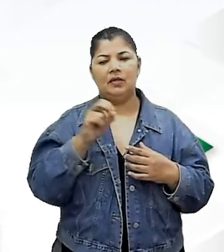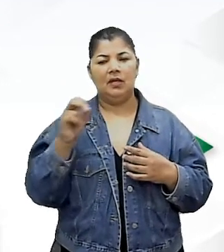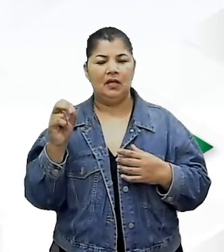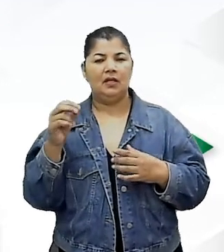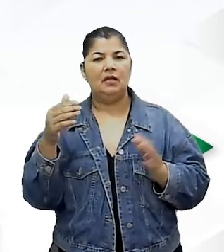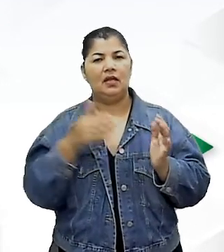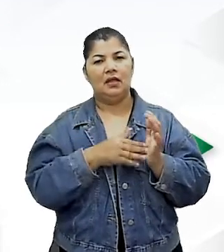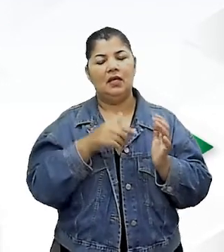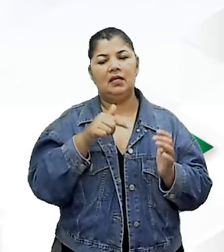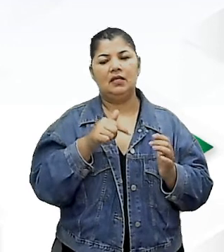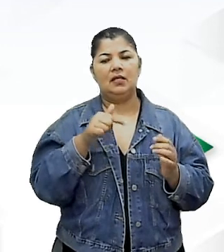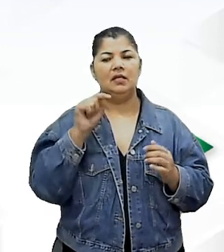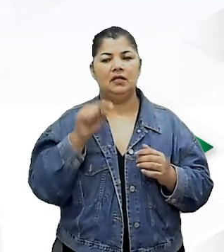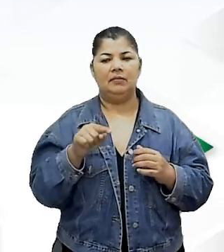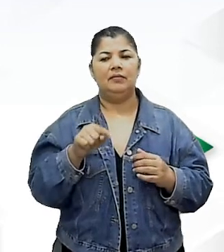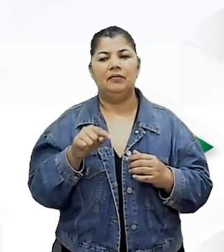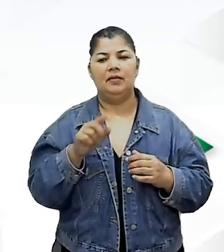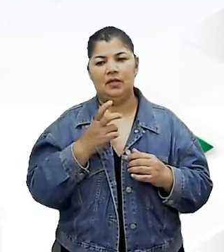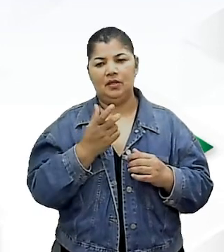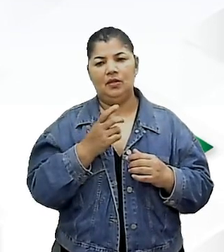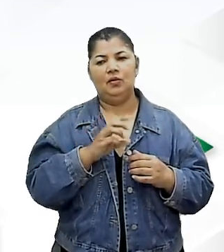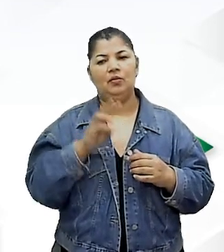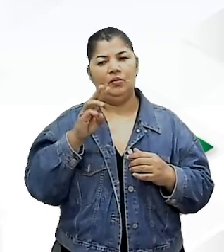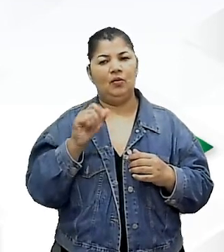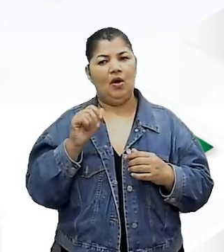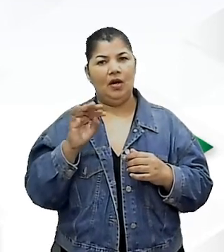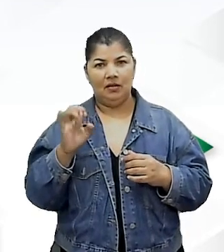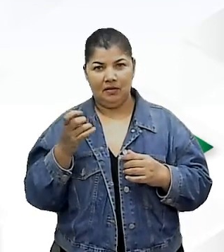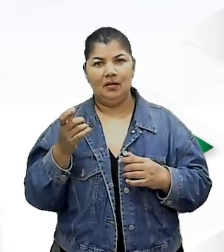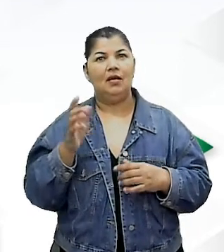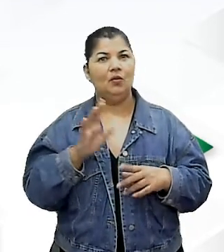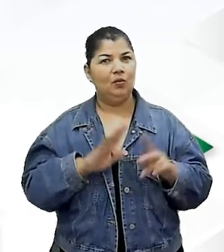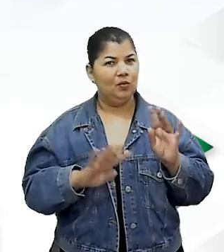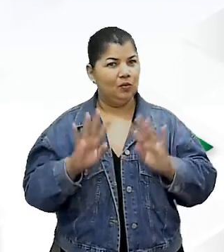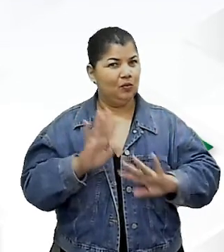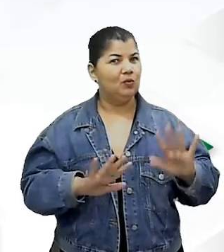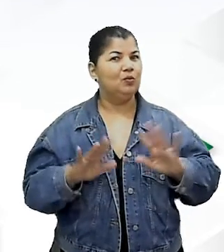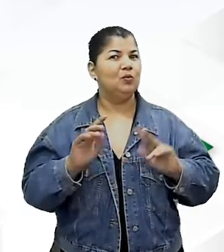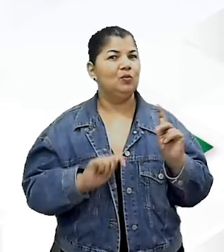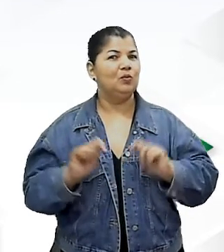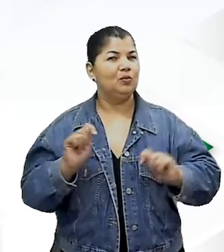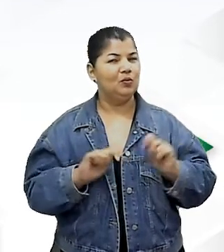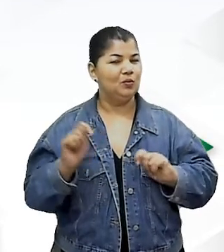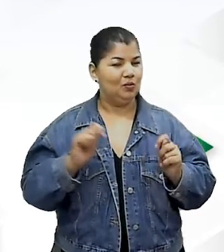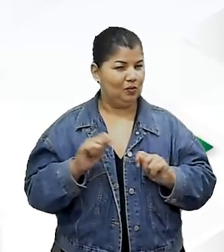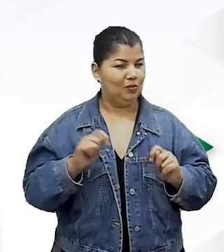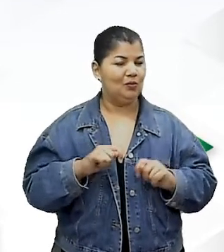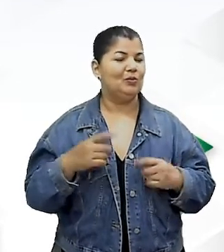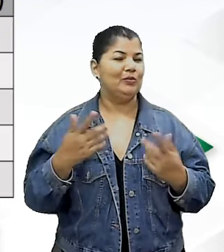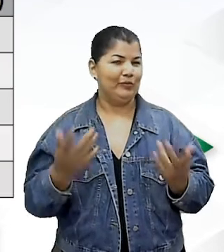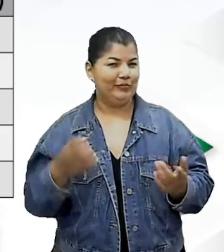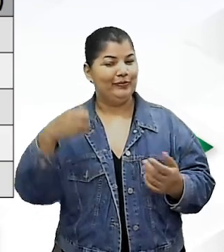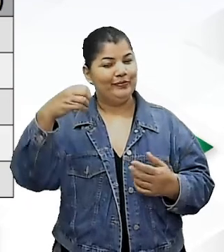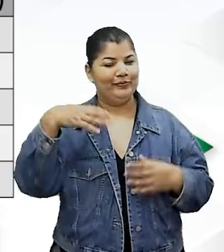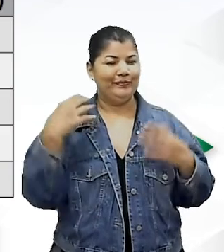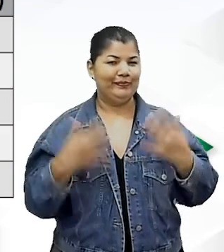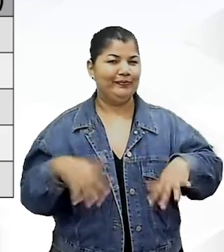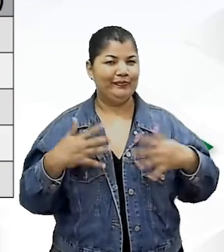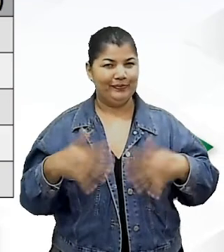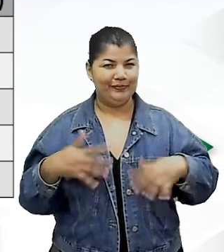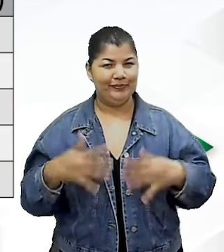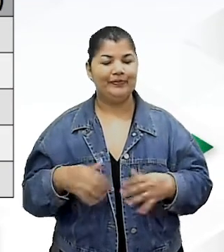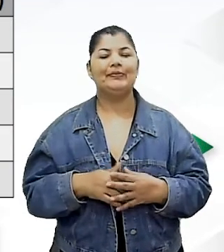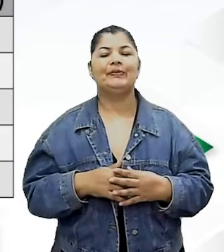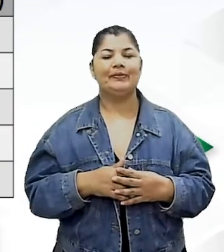tá? Quando ligados. Então, economiza, por favor, porque a conta tá cara e a energia não tá fácil para ninguém, tá? Bom,